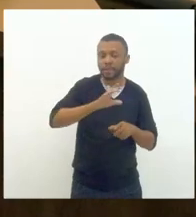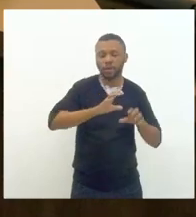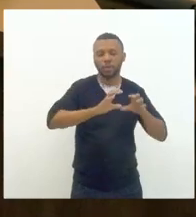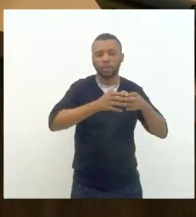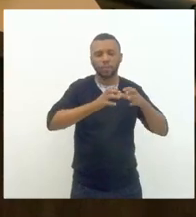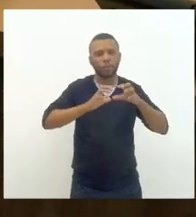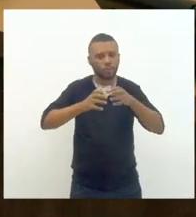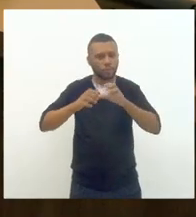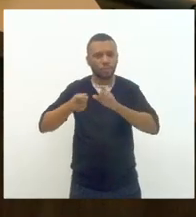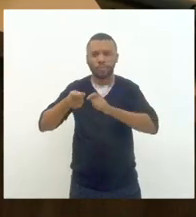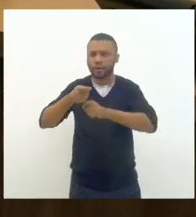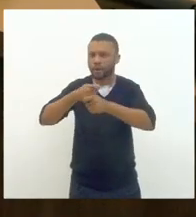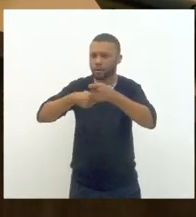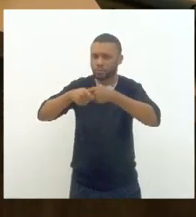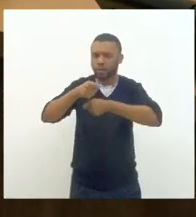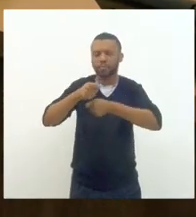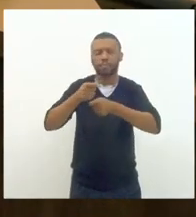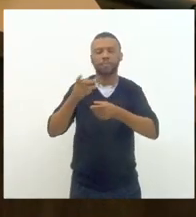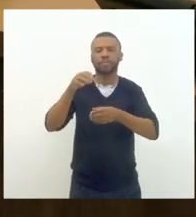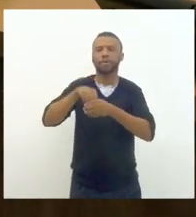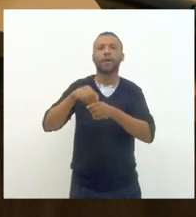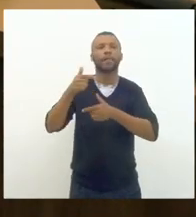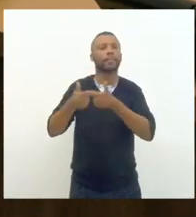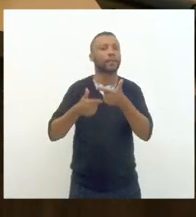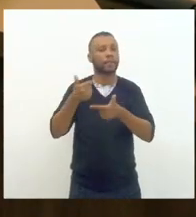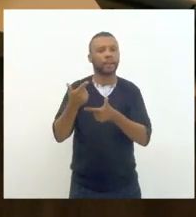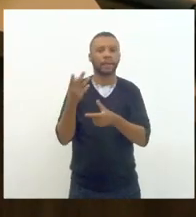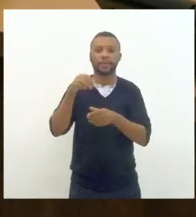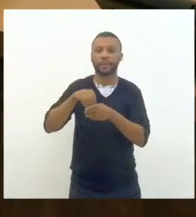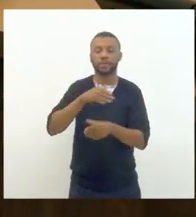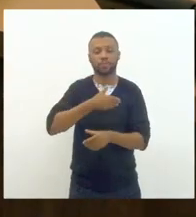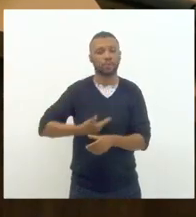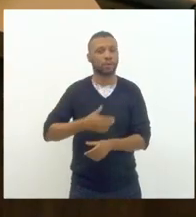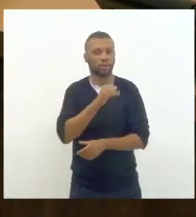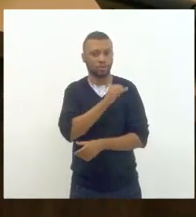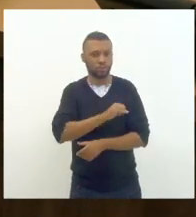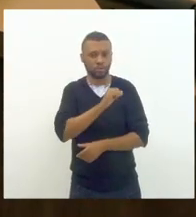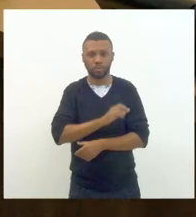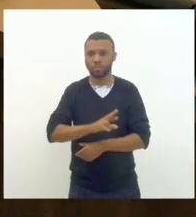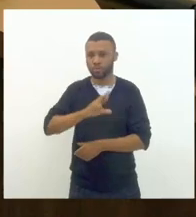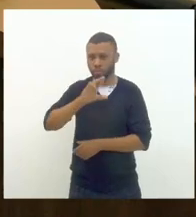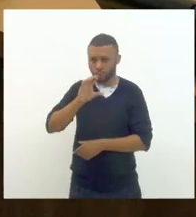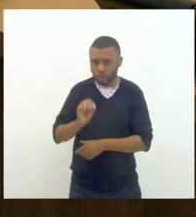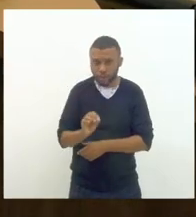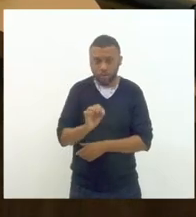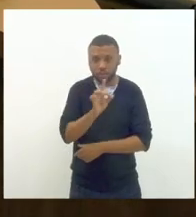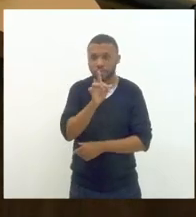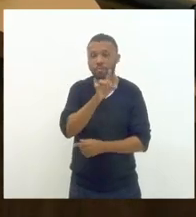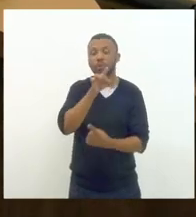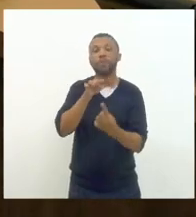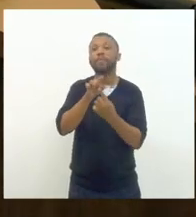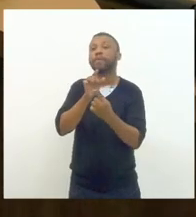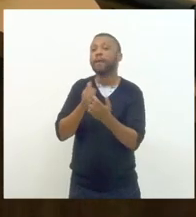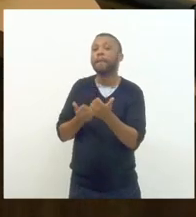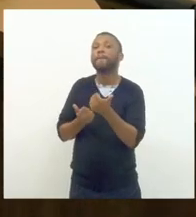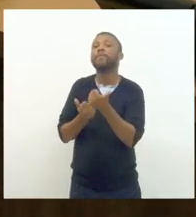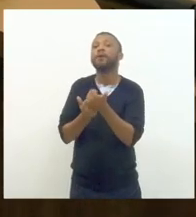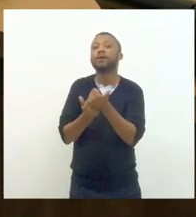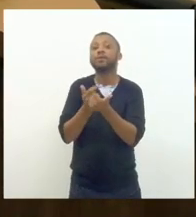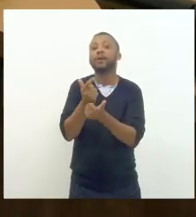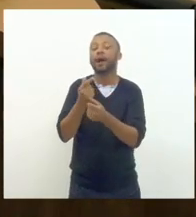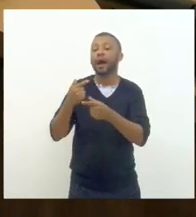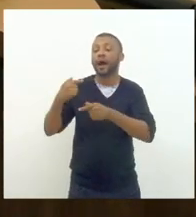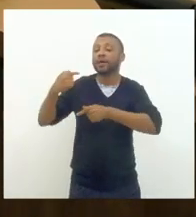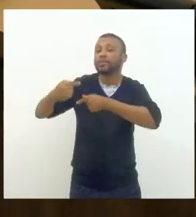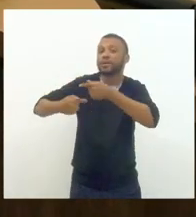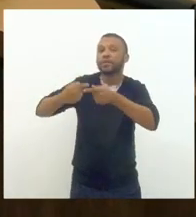econômicos, trabalhar no estado do Rio de Janeiro, favorecendo a